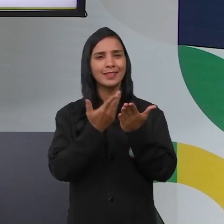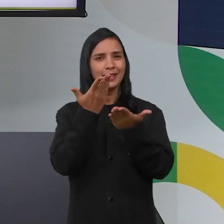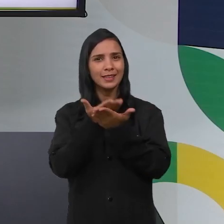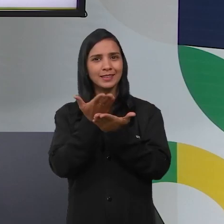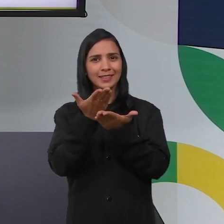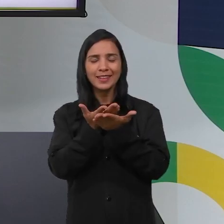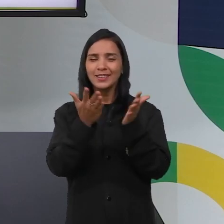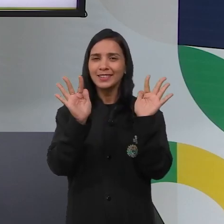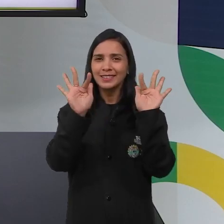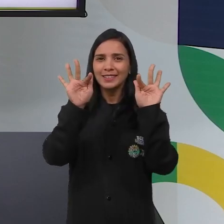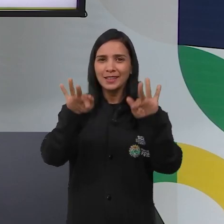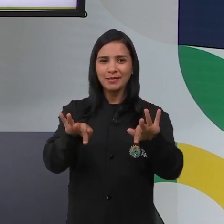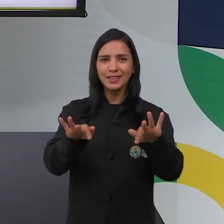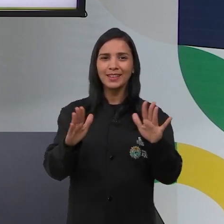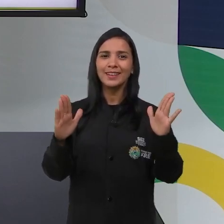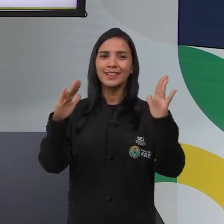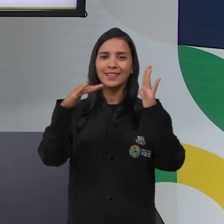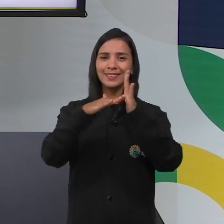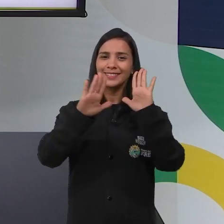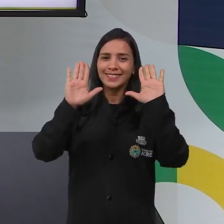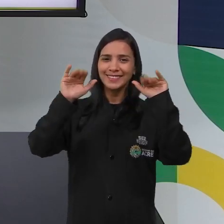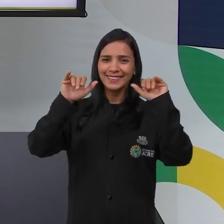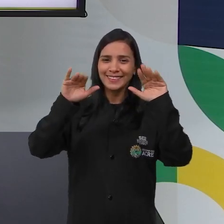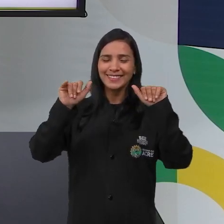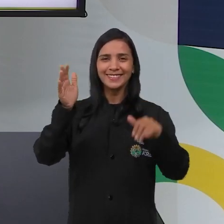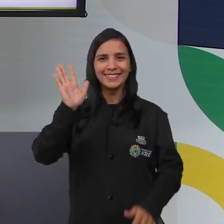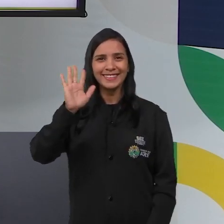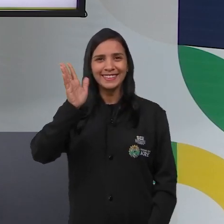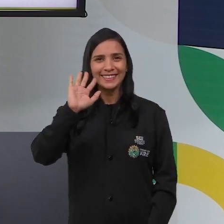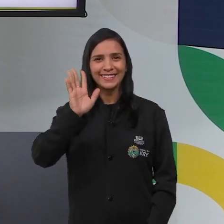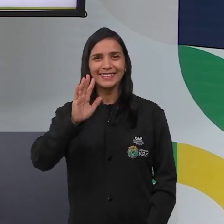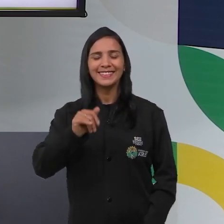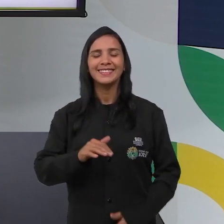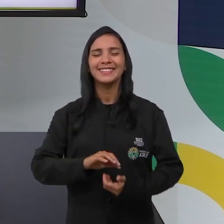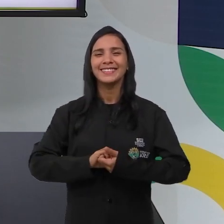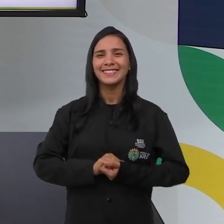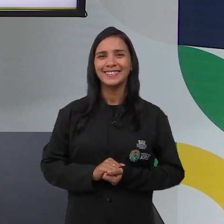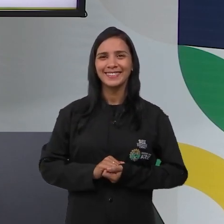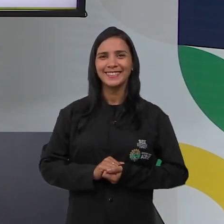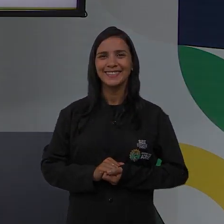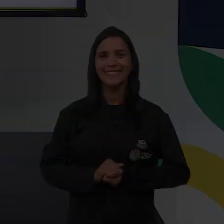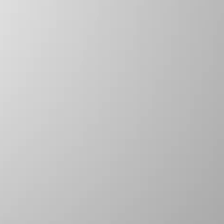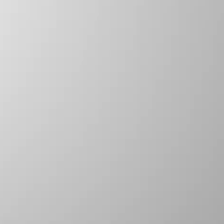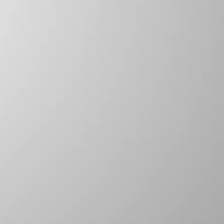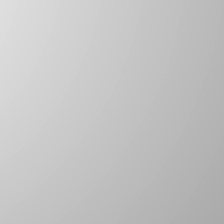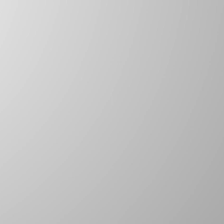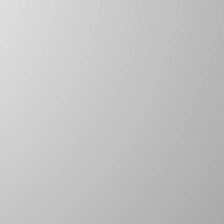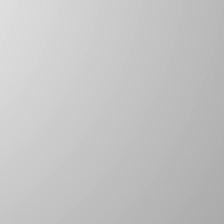de hoje. Vejo vocês na próxima aula. Bye bye, see you next class.